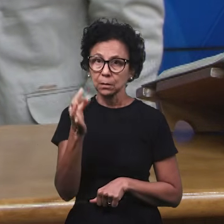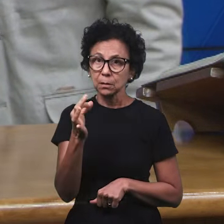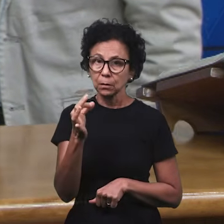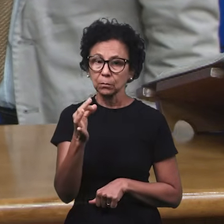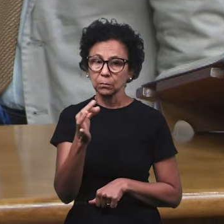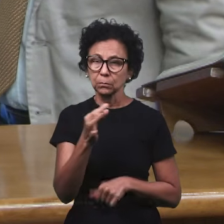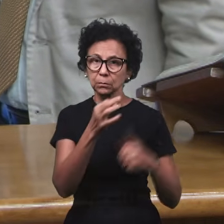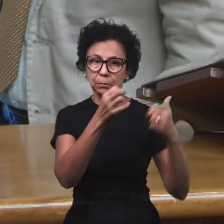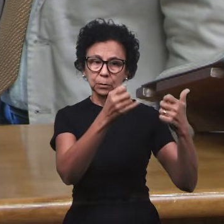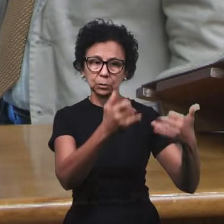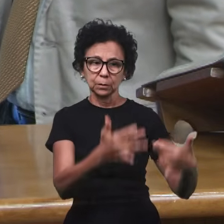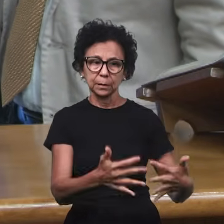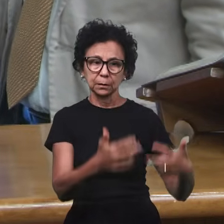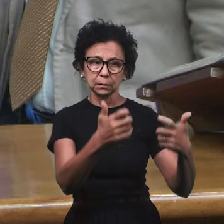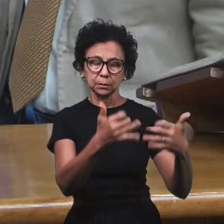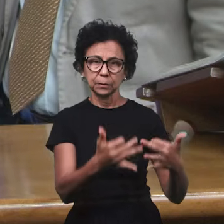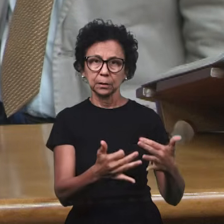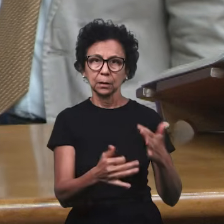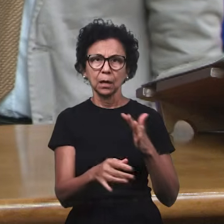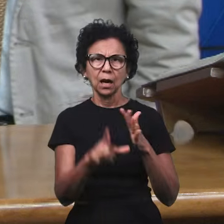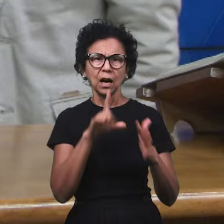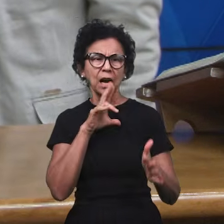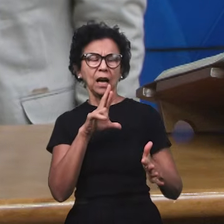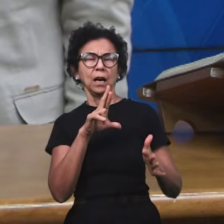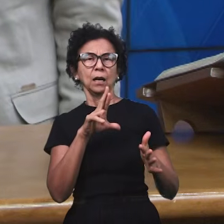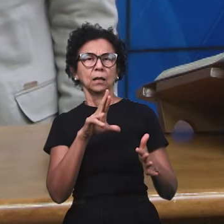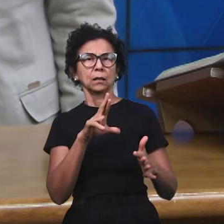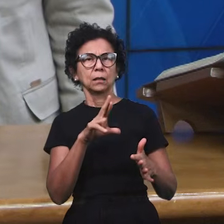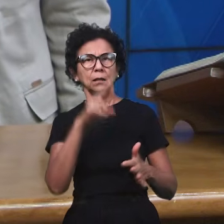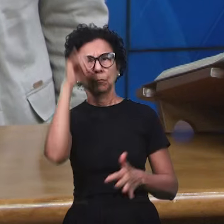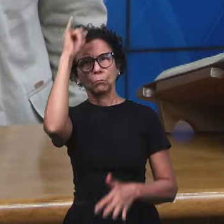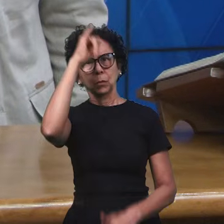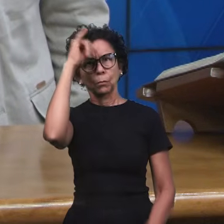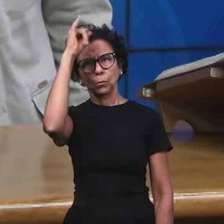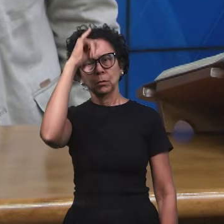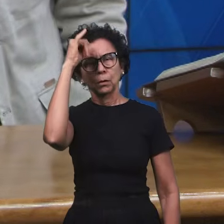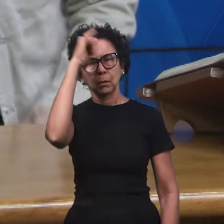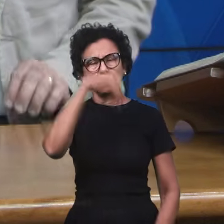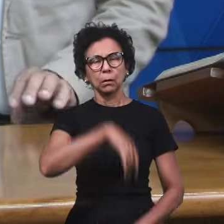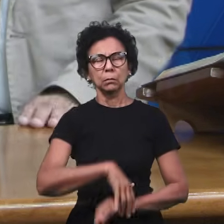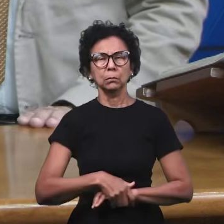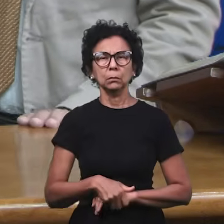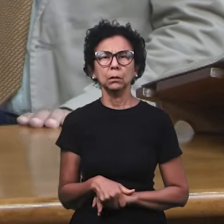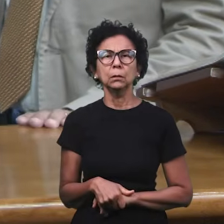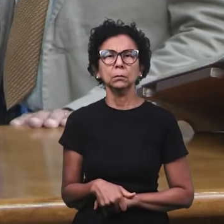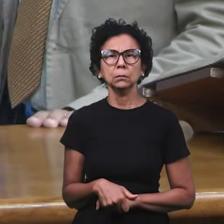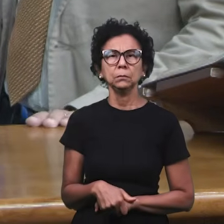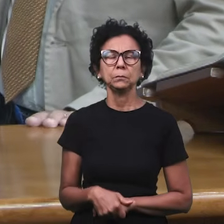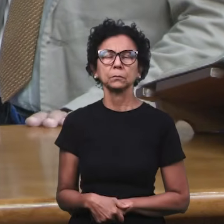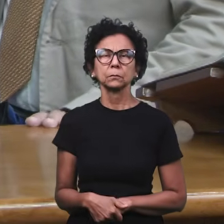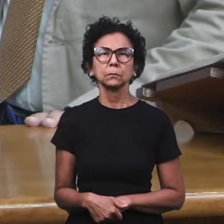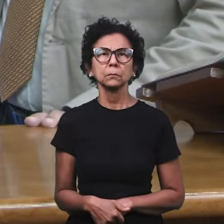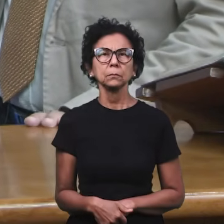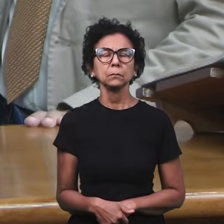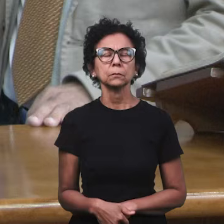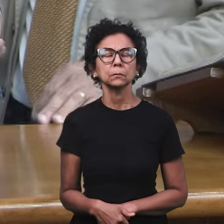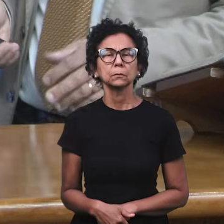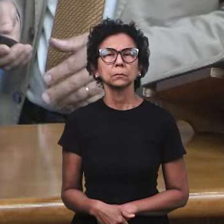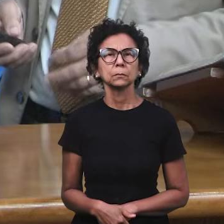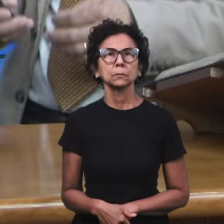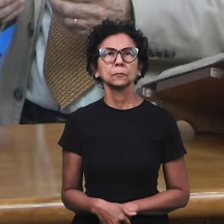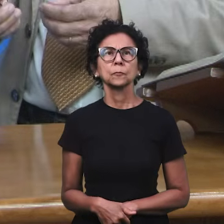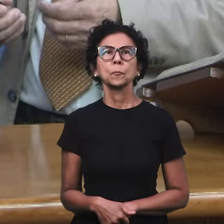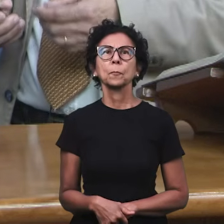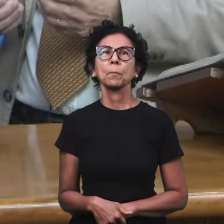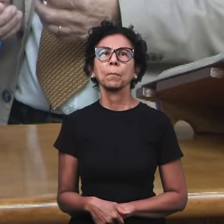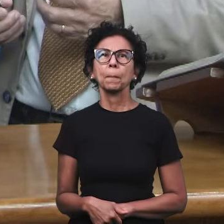é tolice e é vergonha. Provérbio 18, 13. Continuando aqui, comunicação